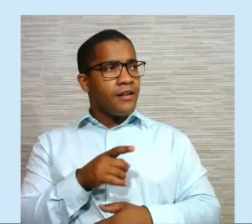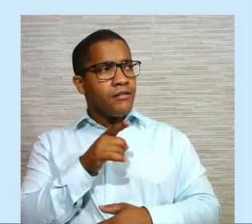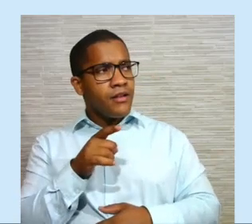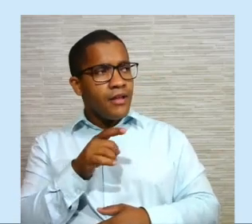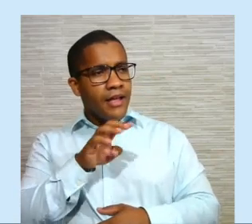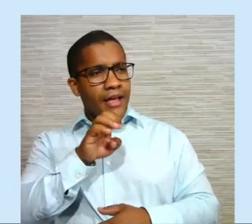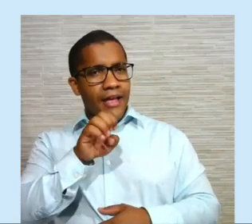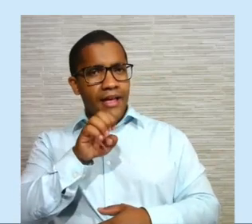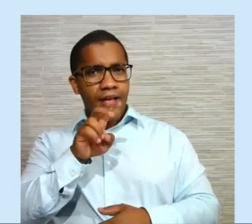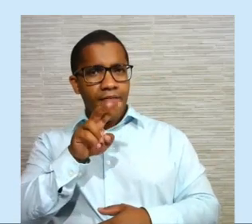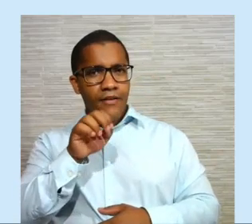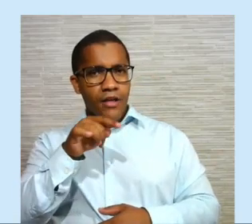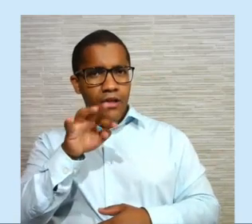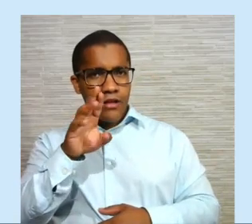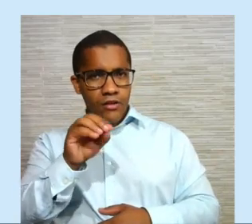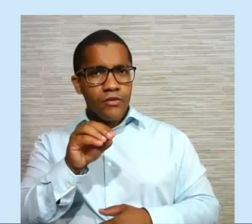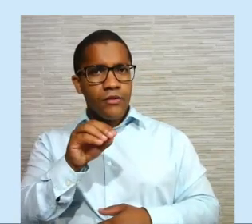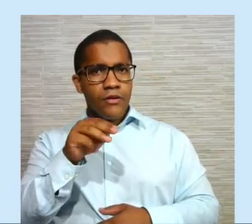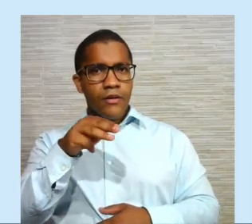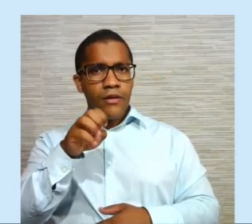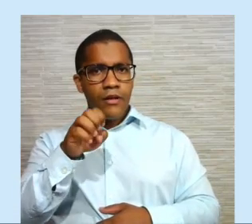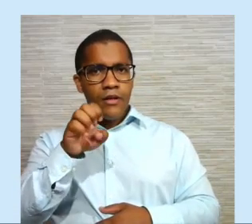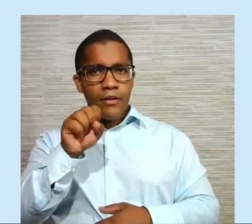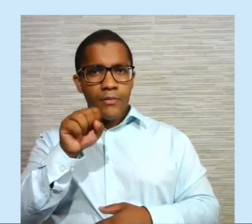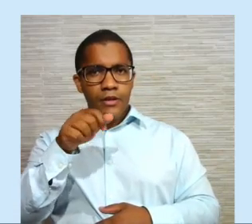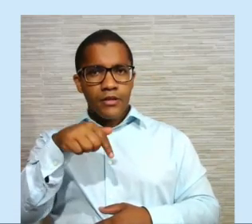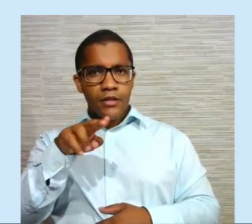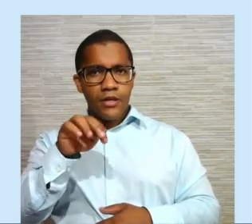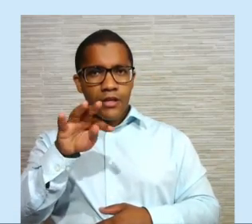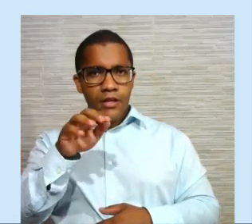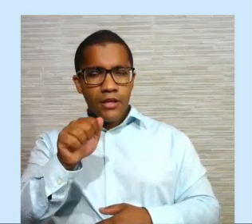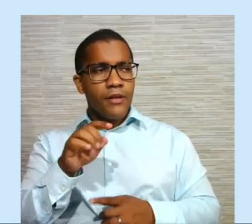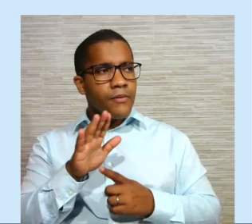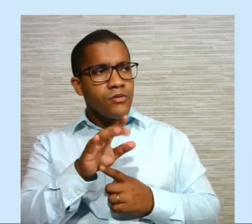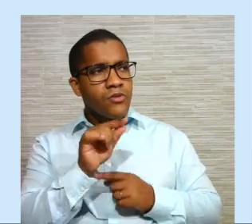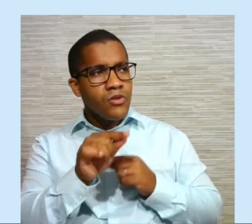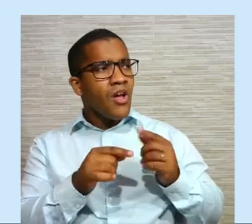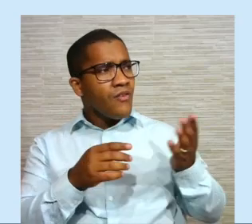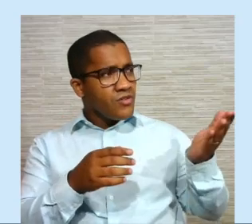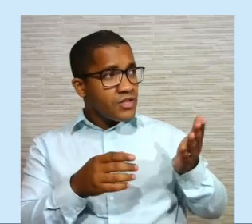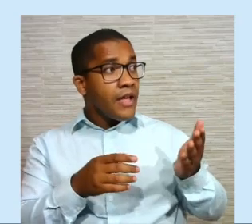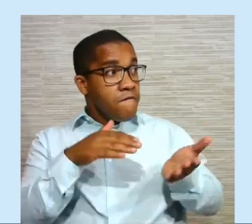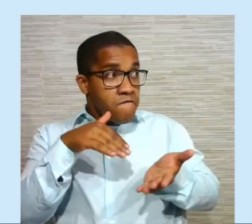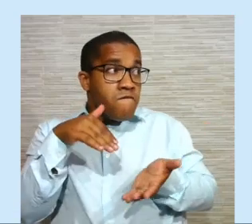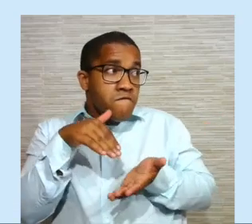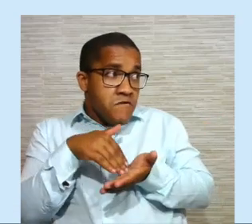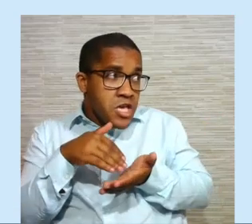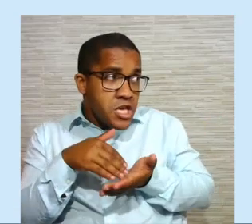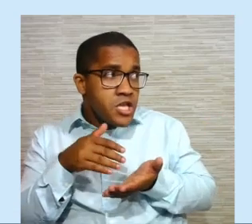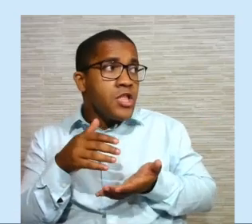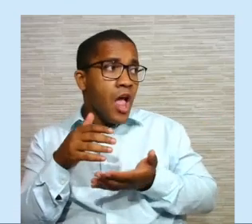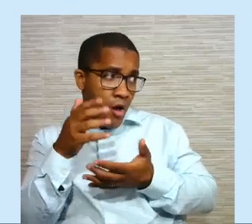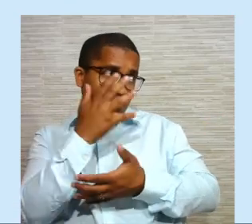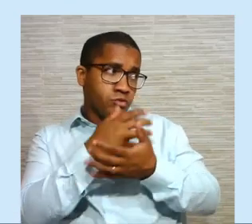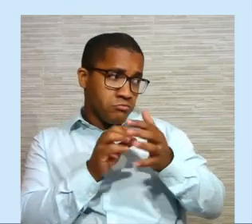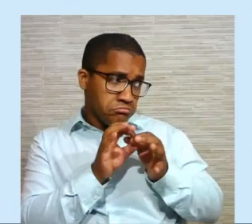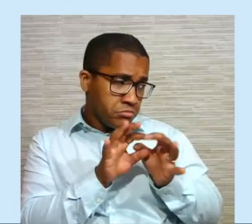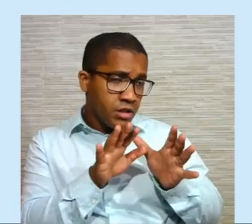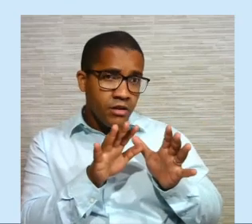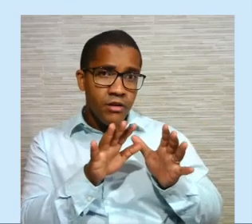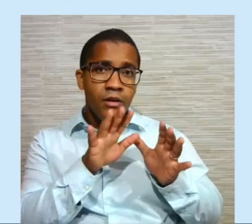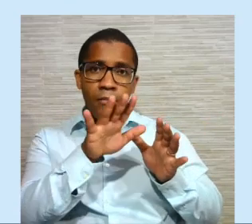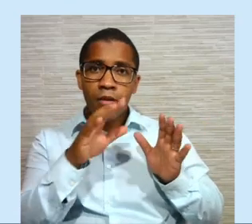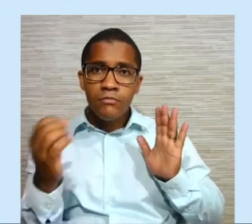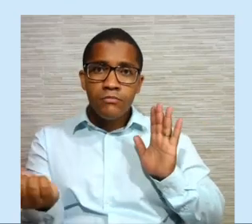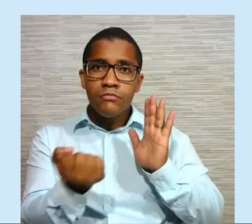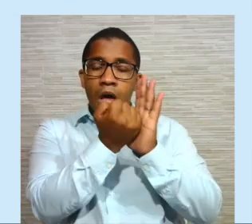que Evandro Mesquita não tinha sido tão legal com eles porque botaram eles no final do show da Blitz. Né? Mas ele disse assim que